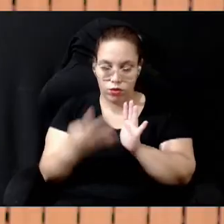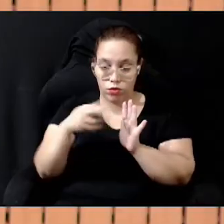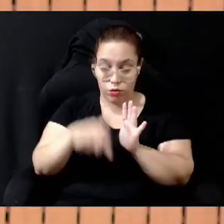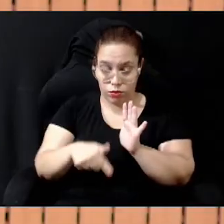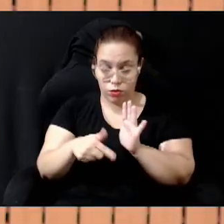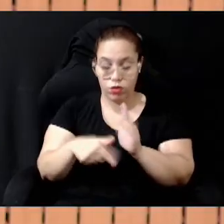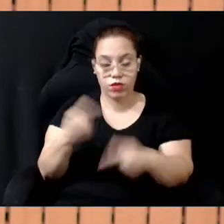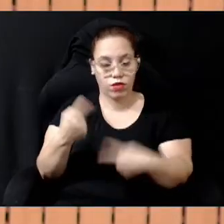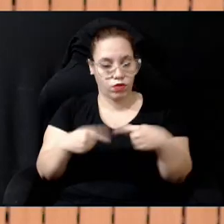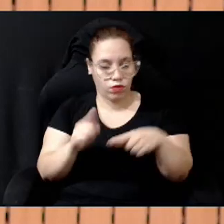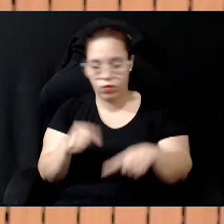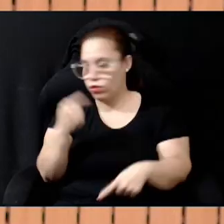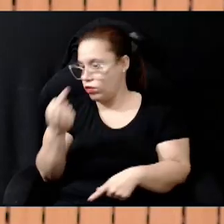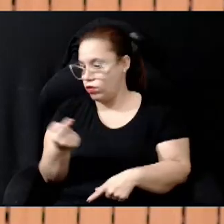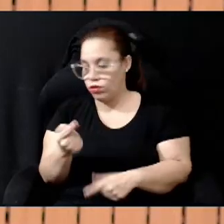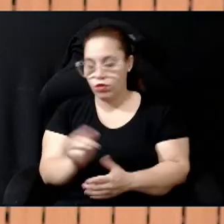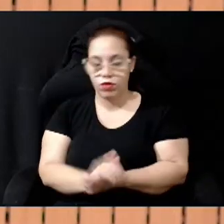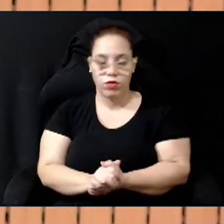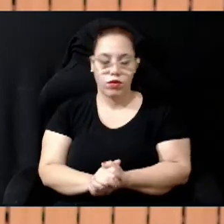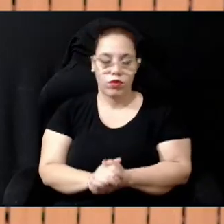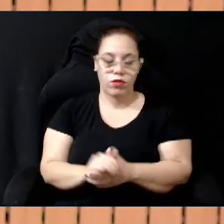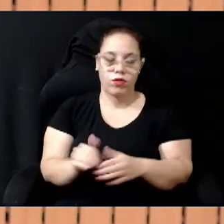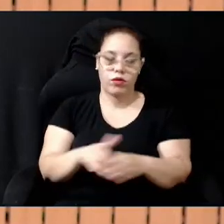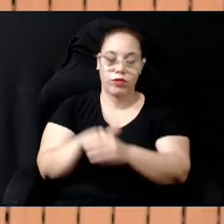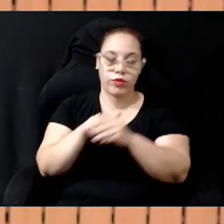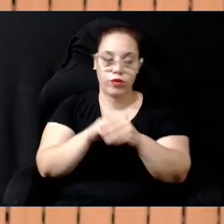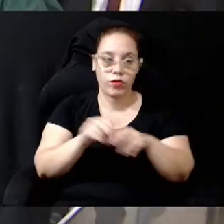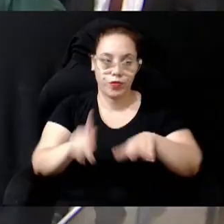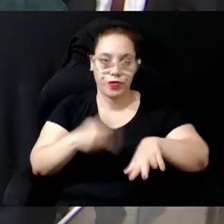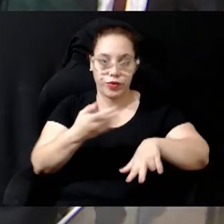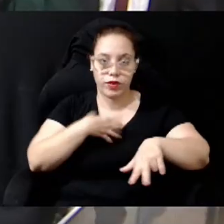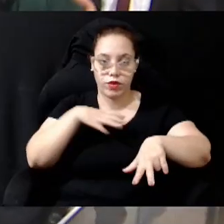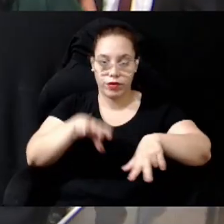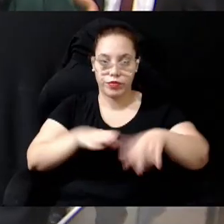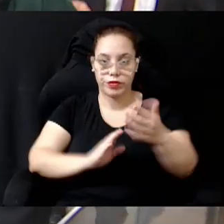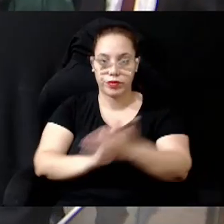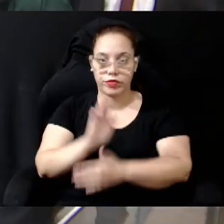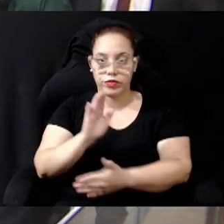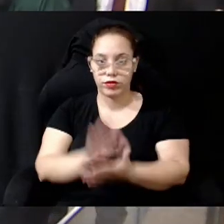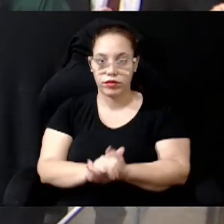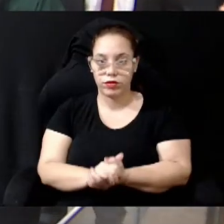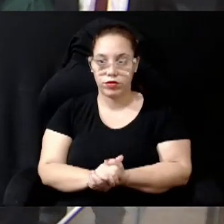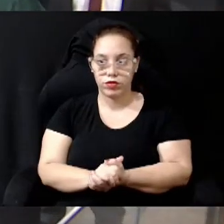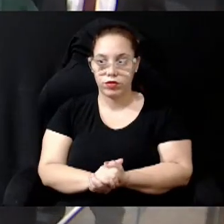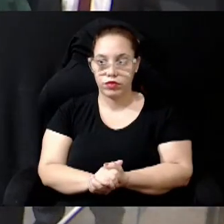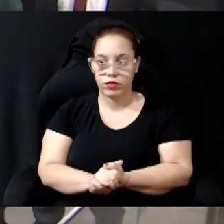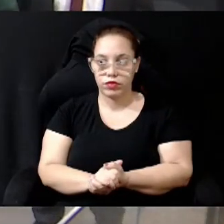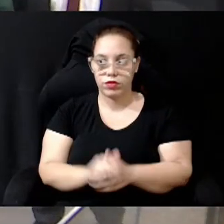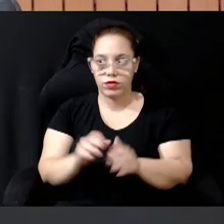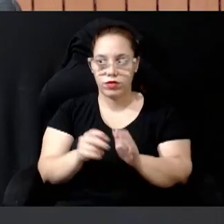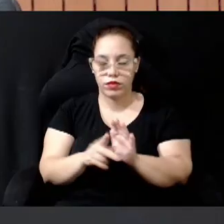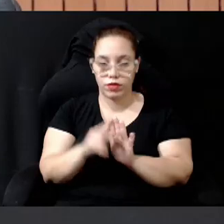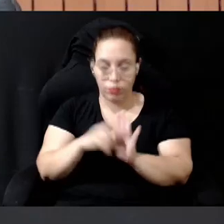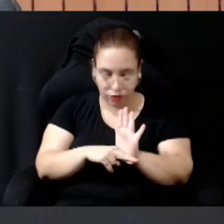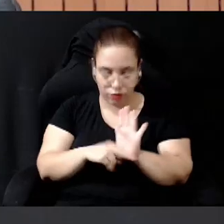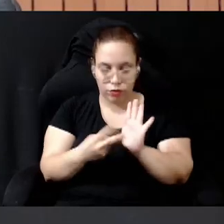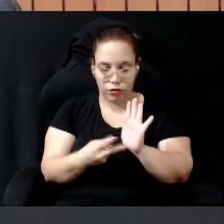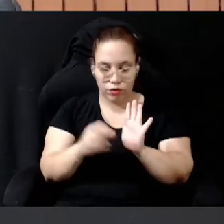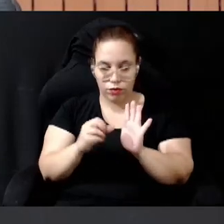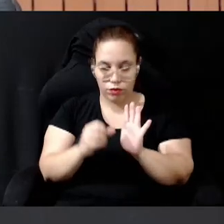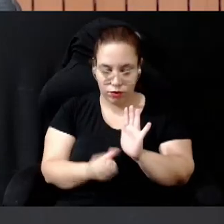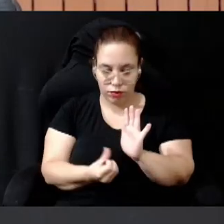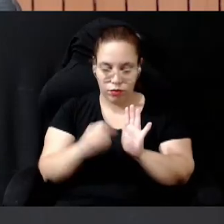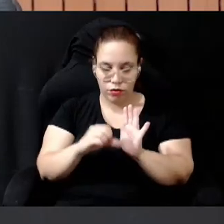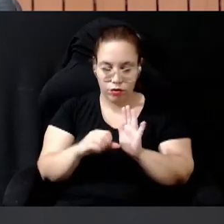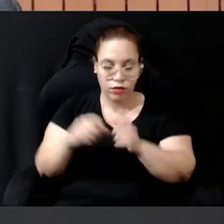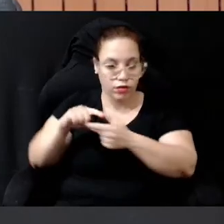discussão, não havendo vereador a discutir, em votação. Vereadores favoráveis permaneçam como estão. Aprovado. Requerimento 2.216, o vereador Major Jaime e